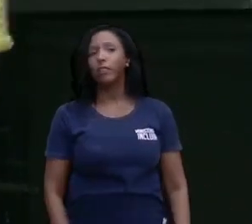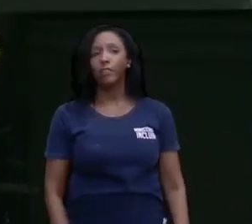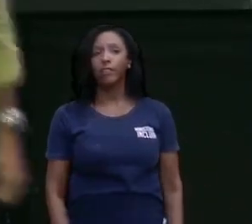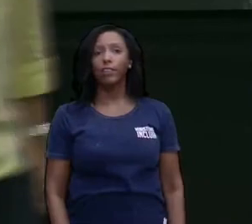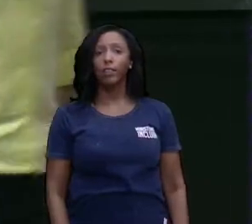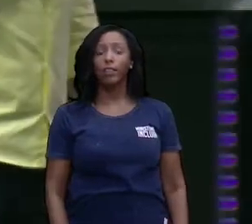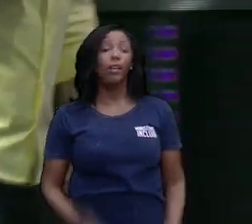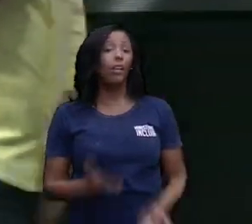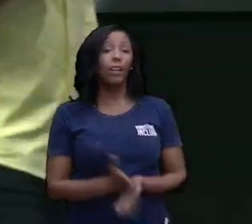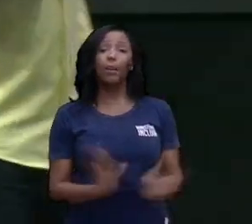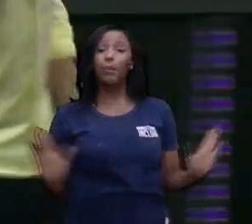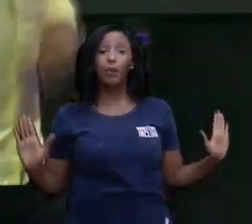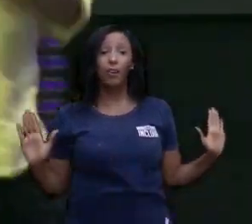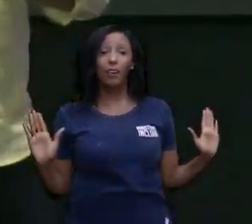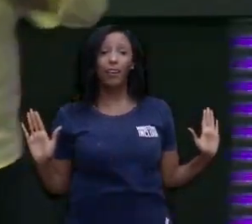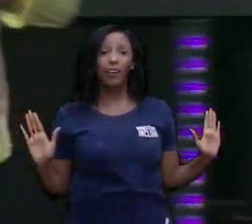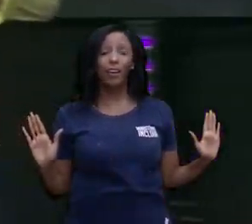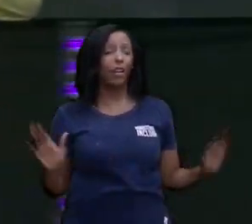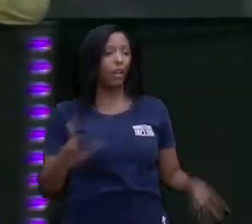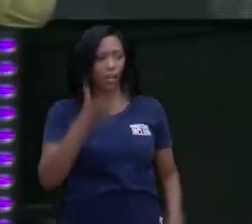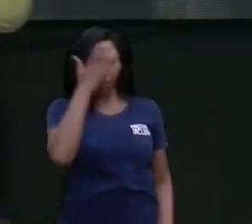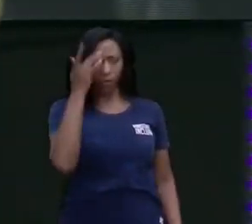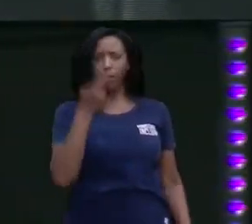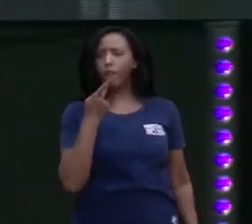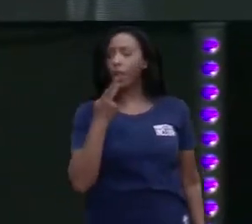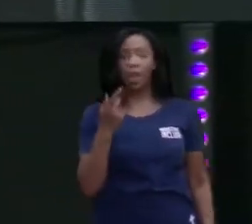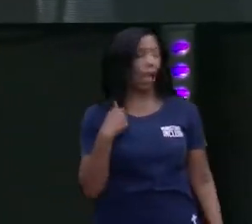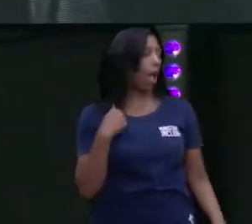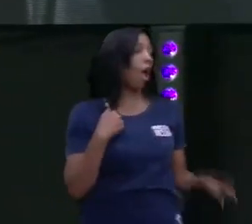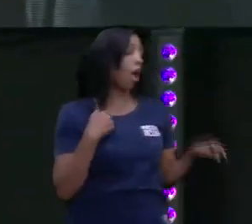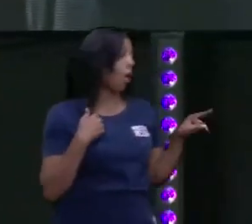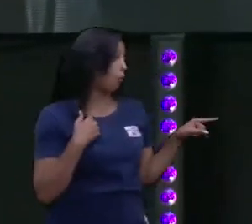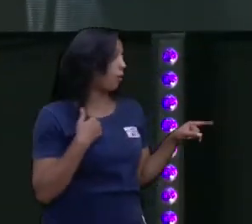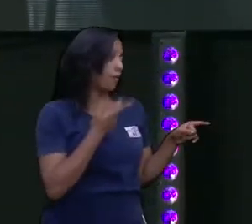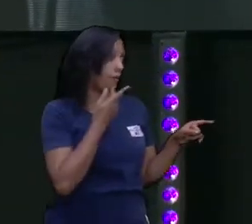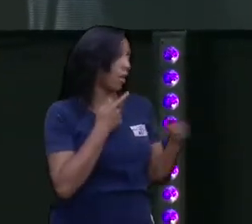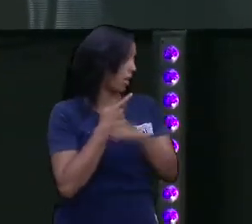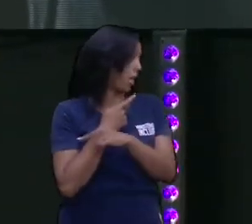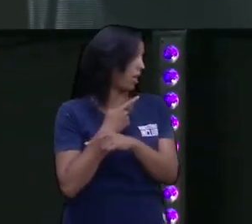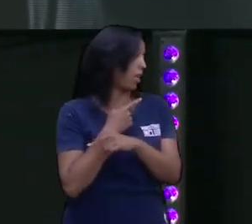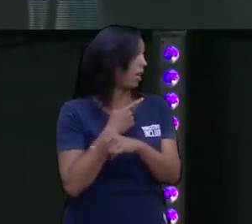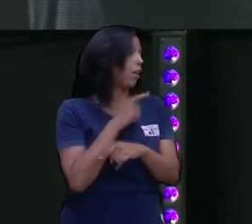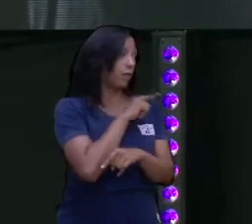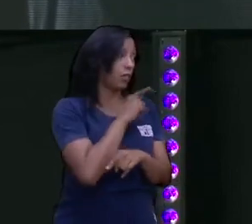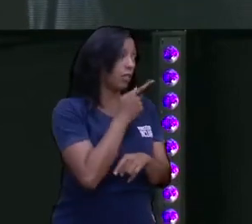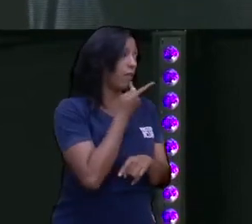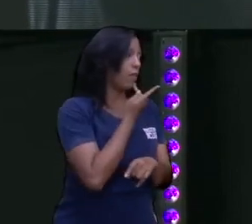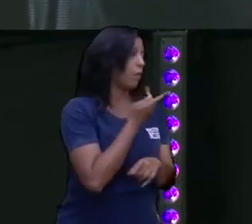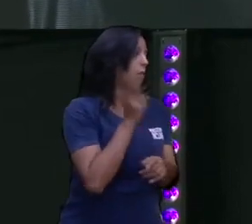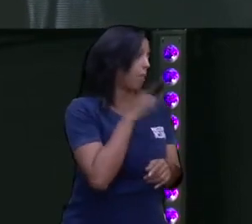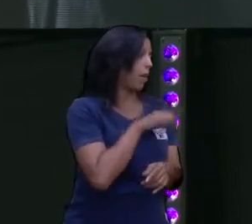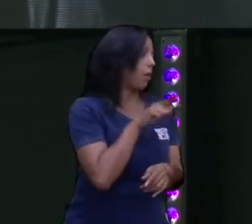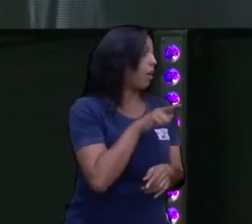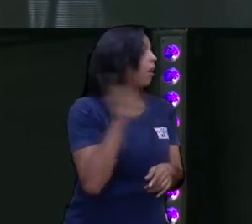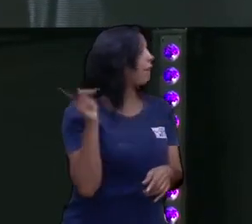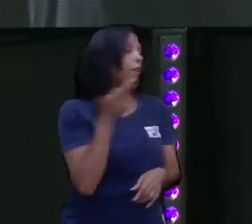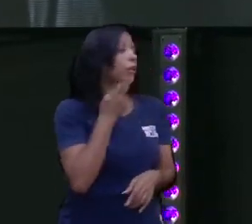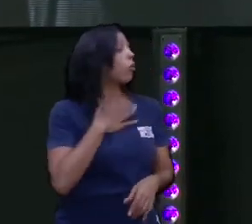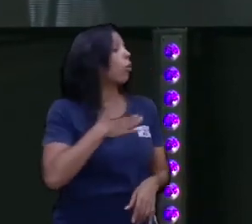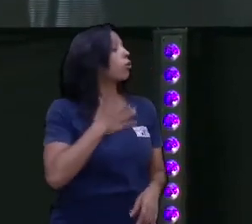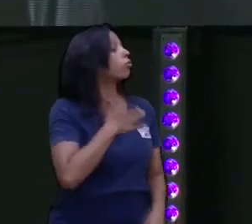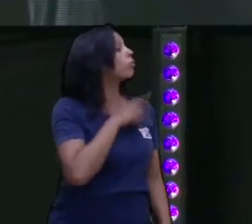o fundo vai sozinho pô fui lá falar com ele de você ele falou que gosta de você